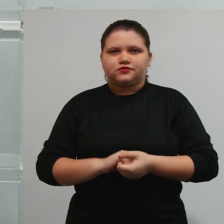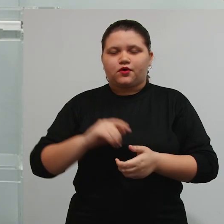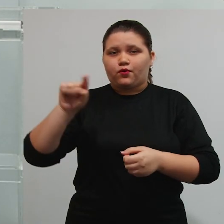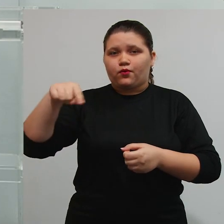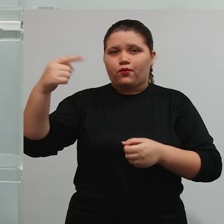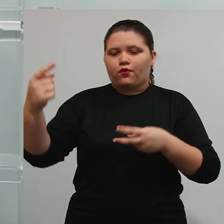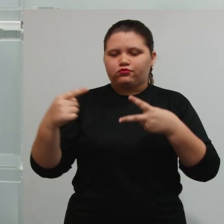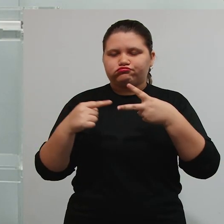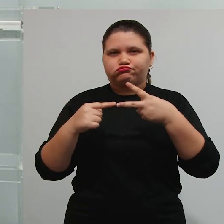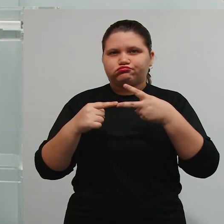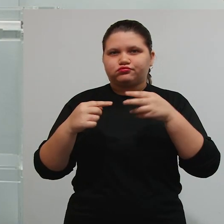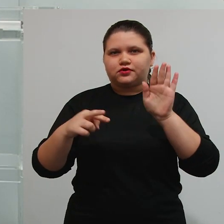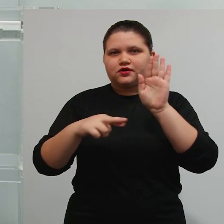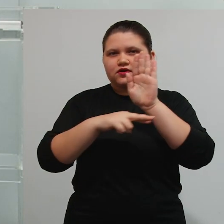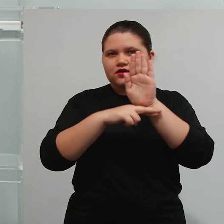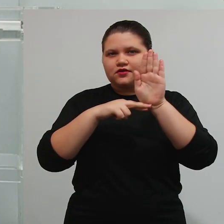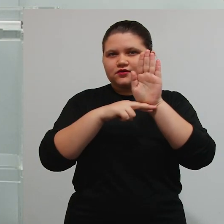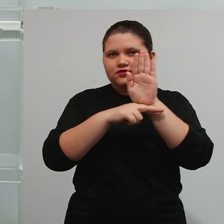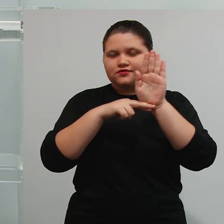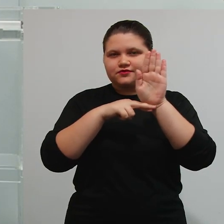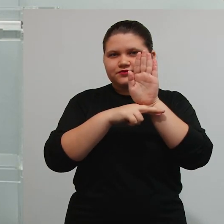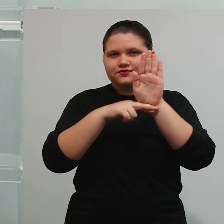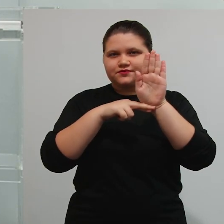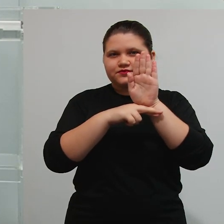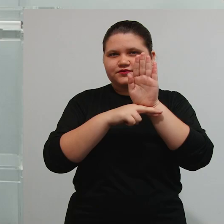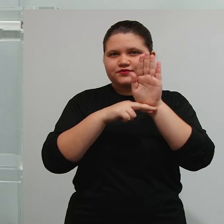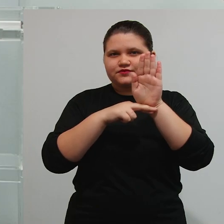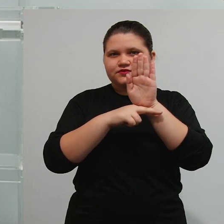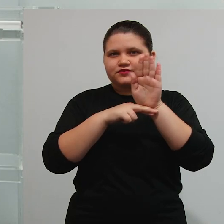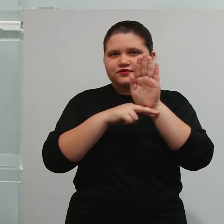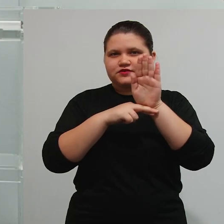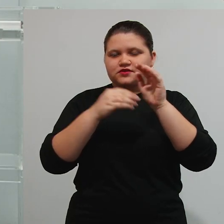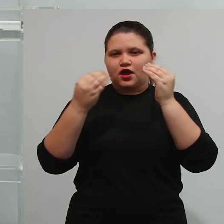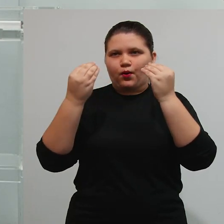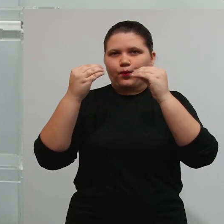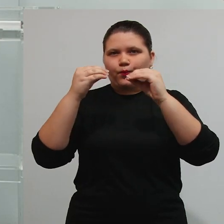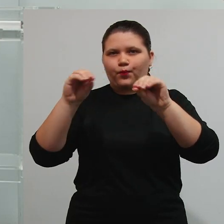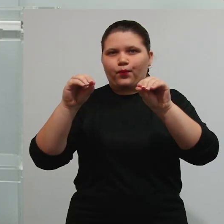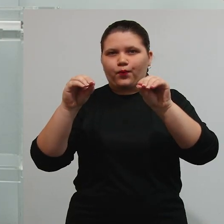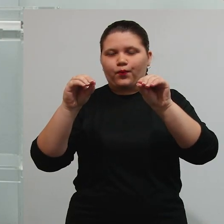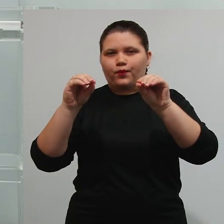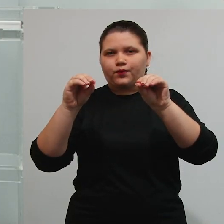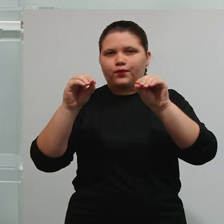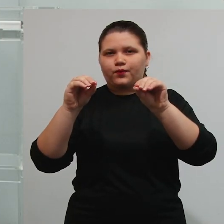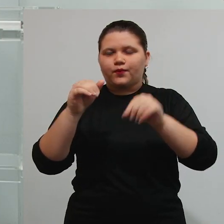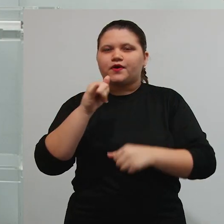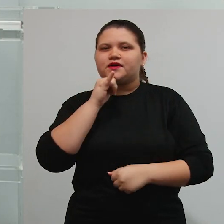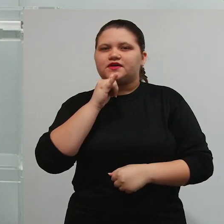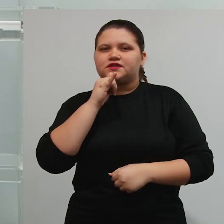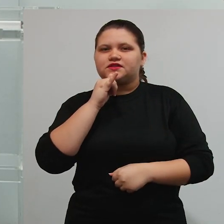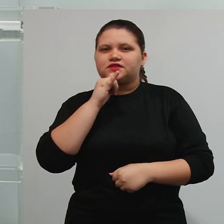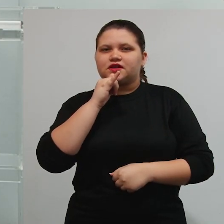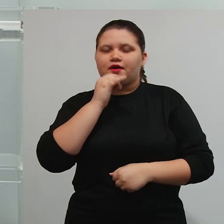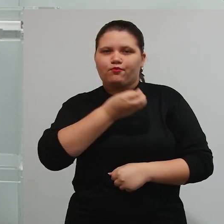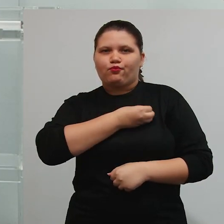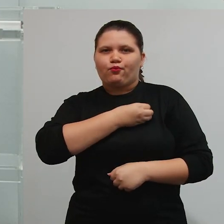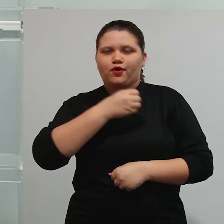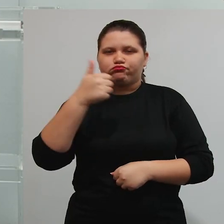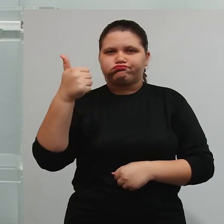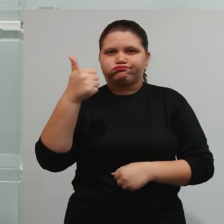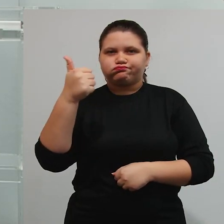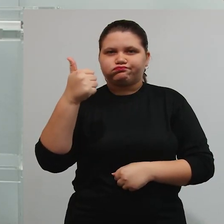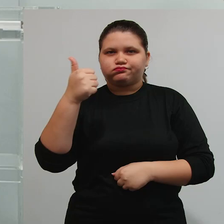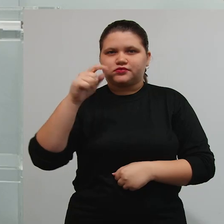nota de rodapé. Você faz insere uma numeração, essa numeração remonta ao rodapé e